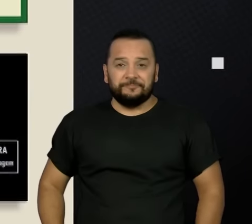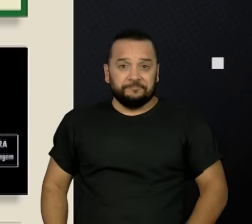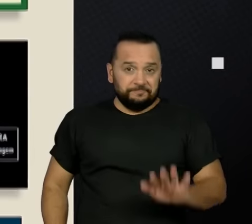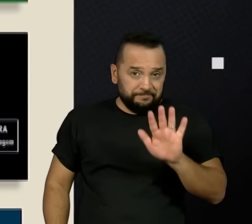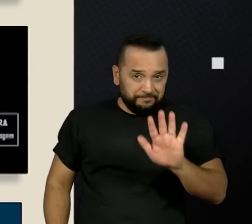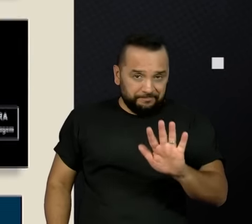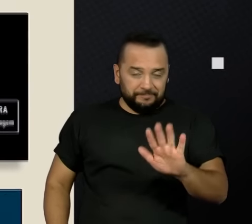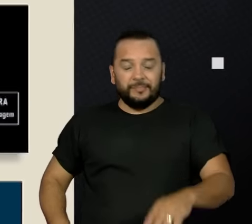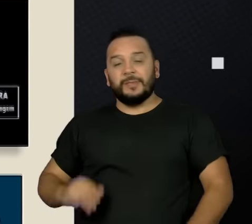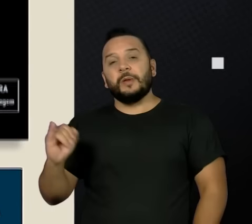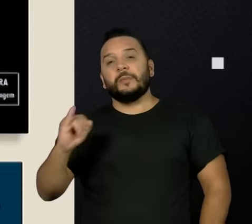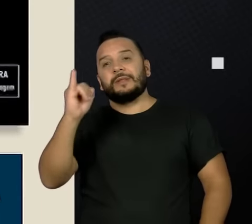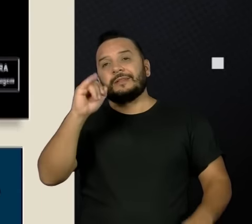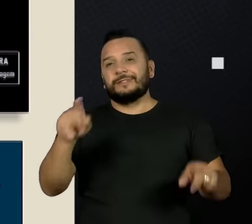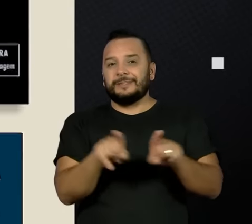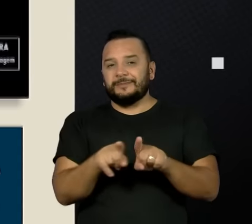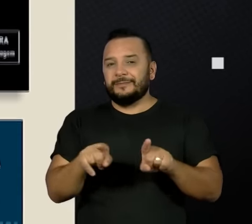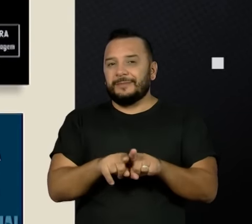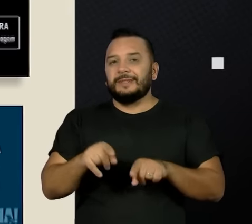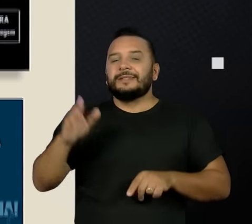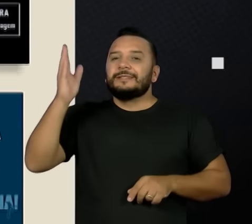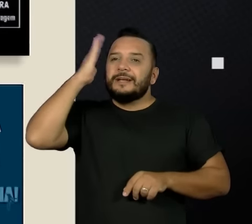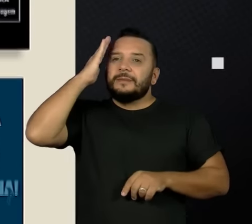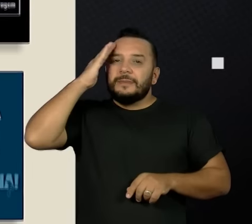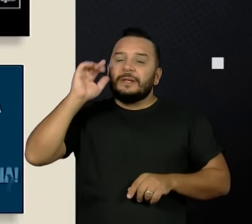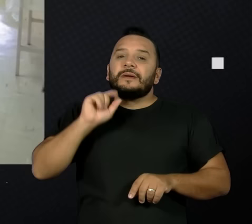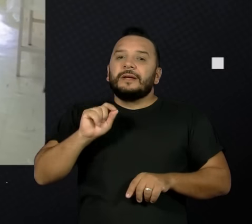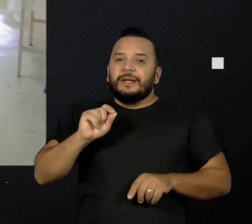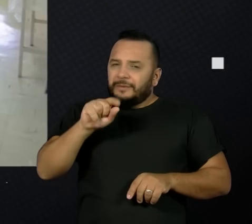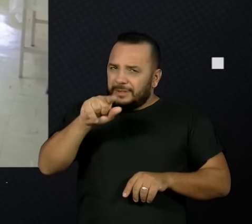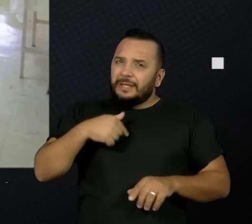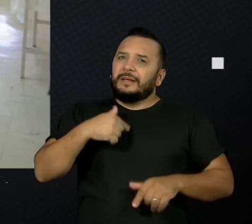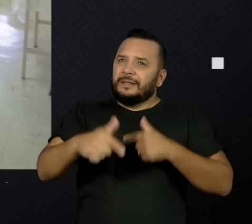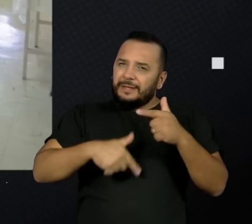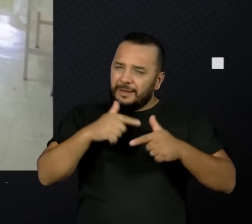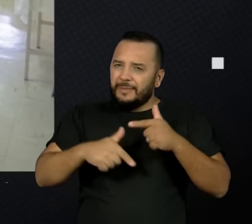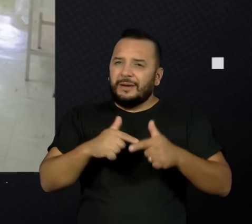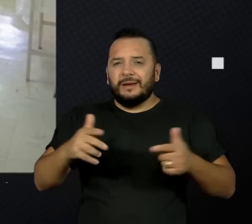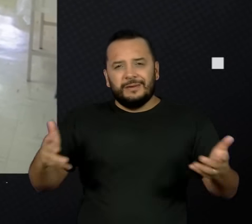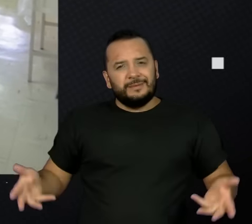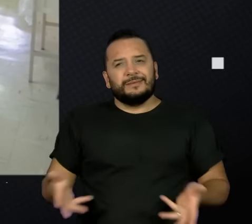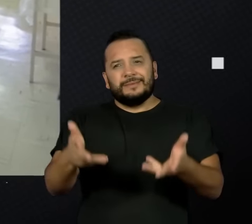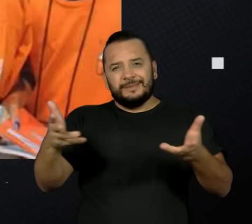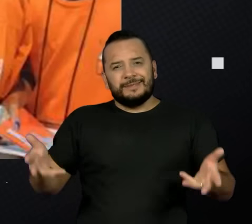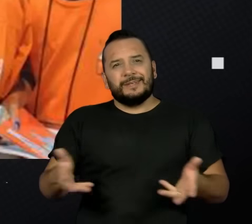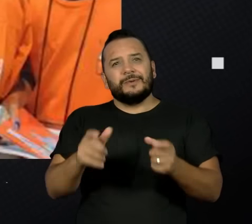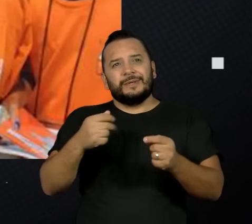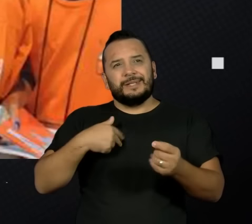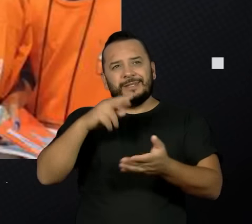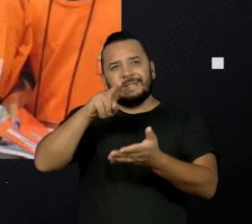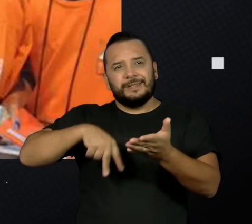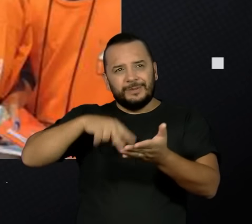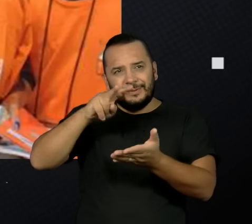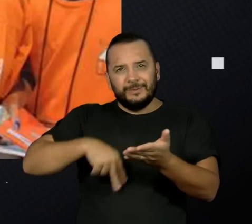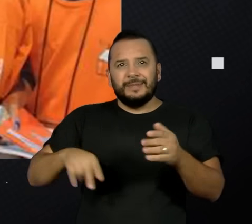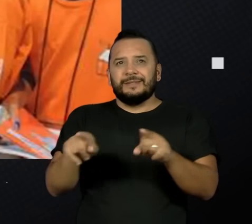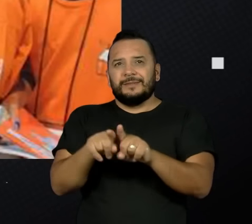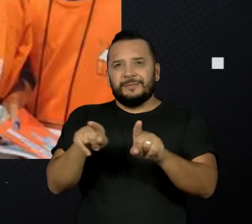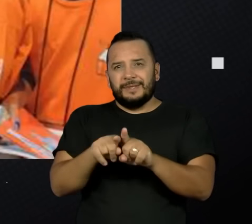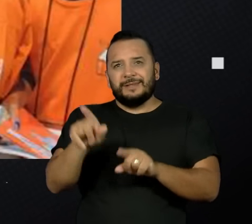super importante também, Pedro, destacar todo o seu engajamento na promoção da leitura e da